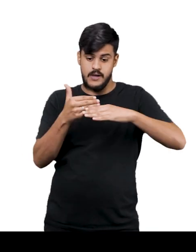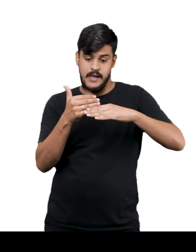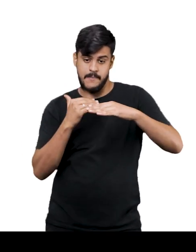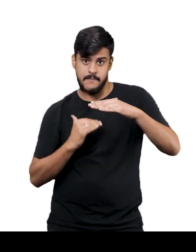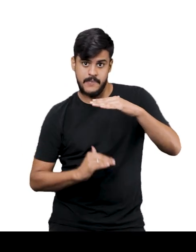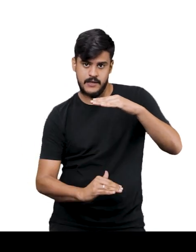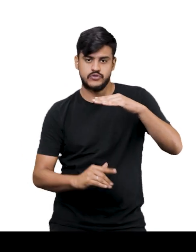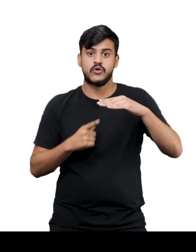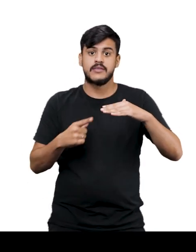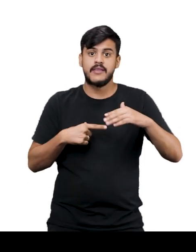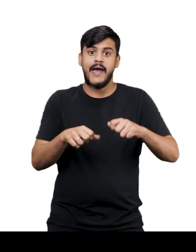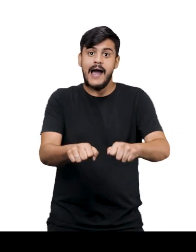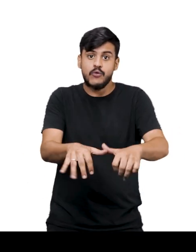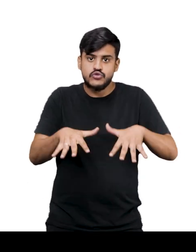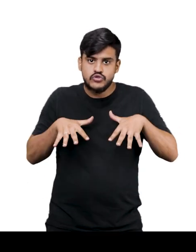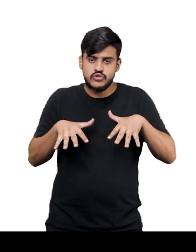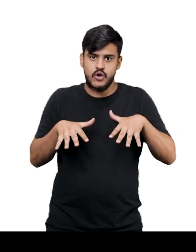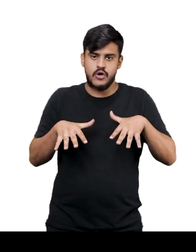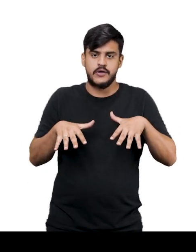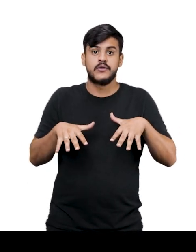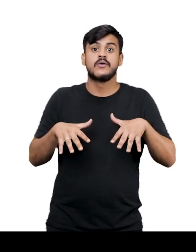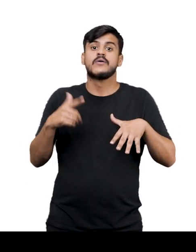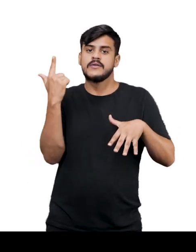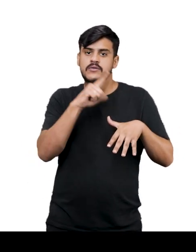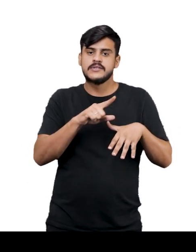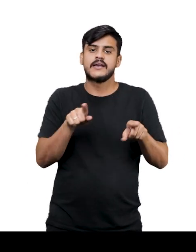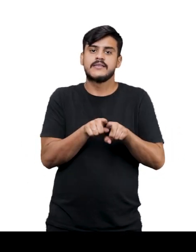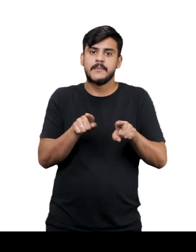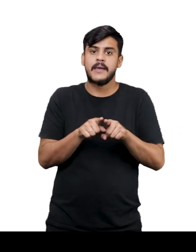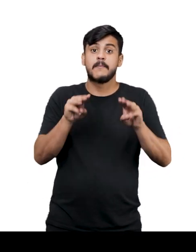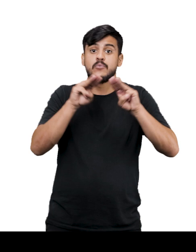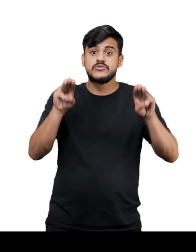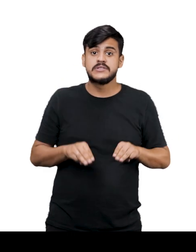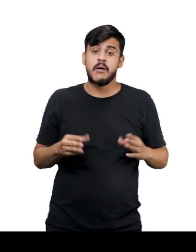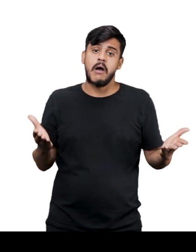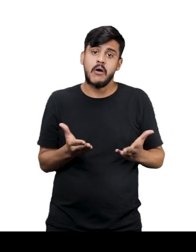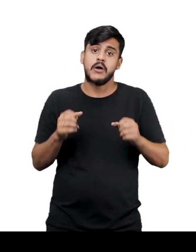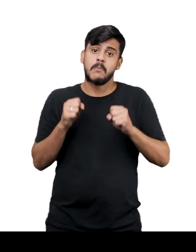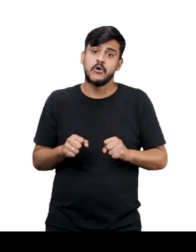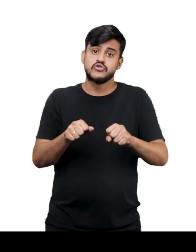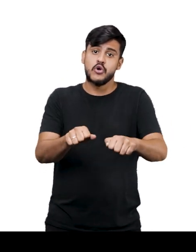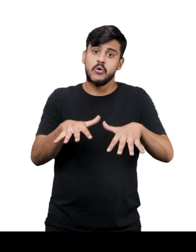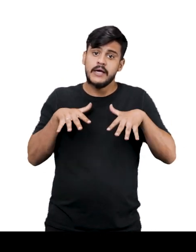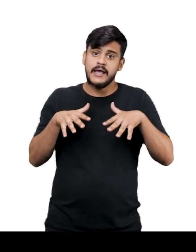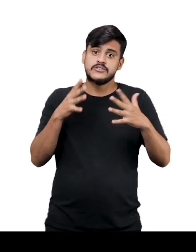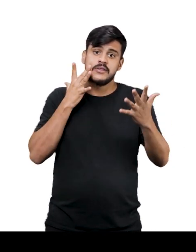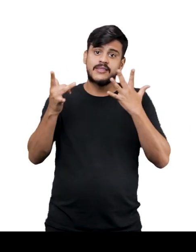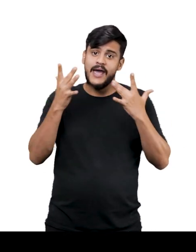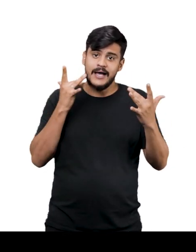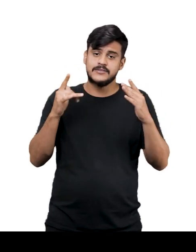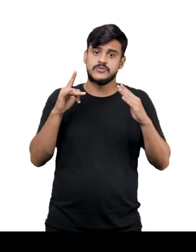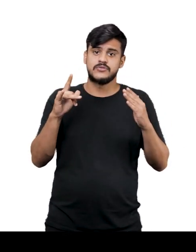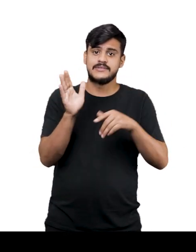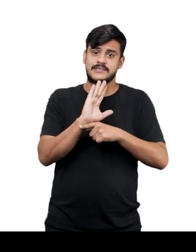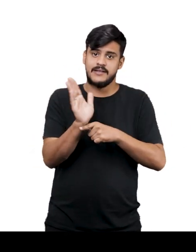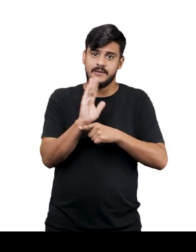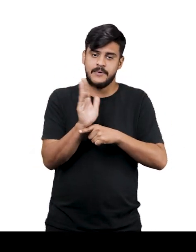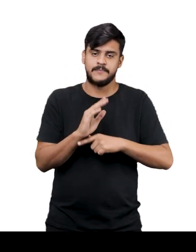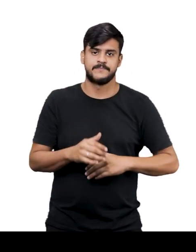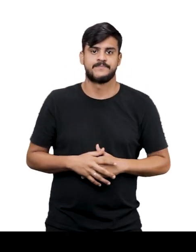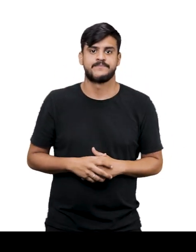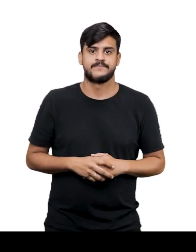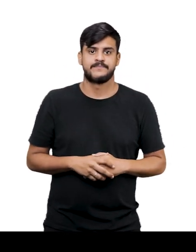Abaixo do nível da rua, os auditórios e o grande hall cívico ampliariam a atuação do museu para congressos, teatro